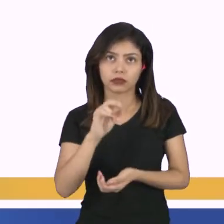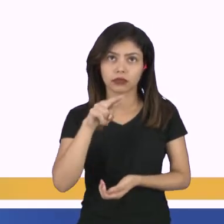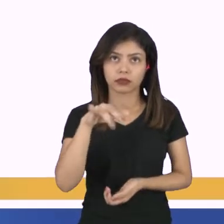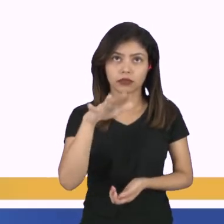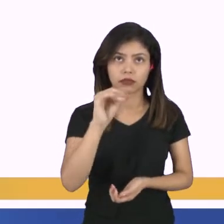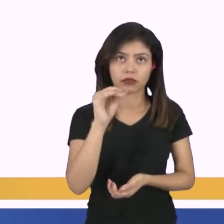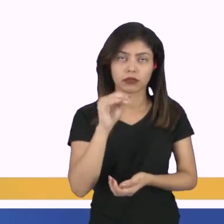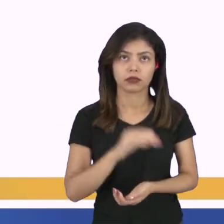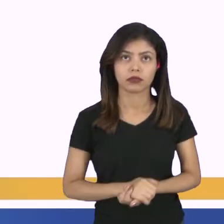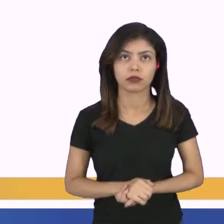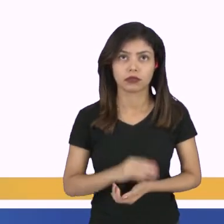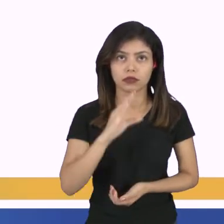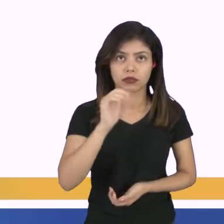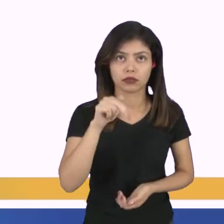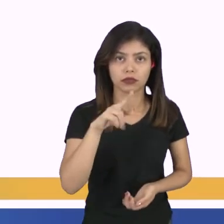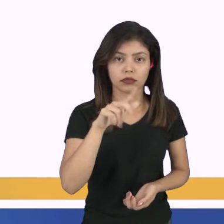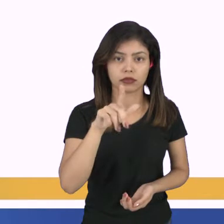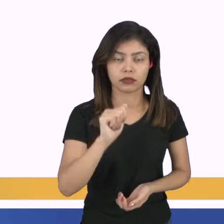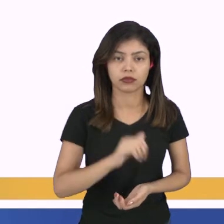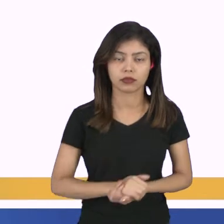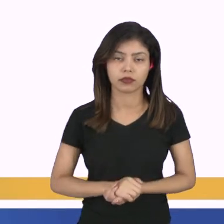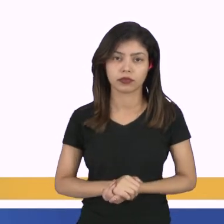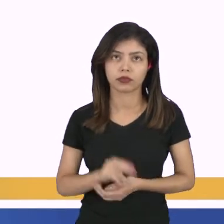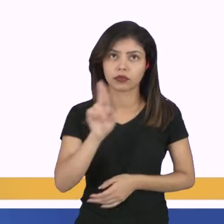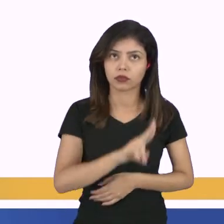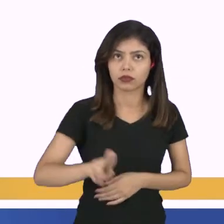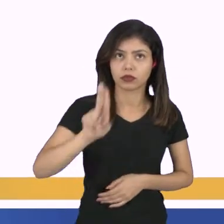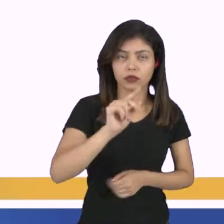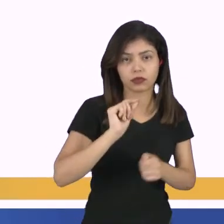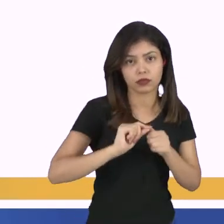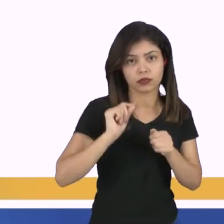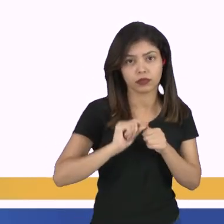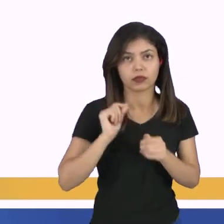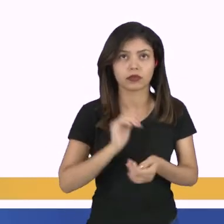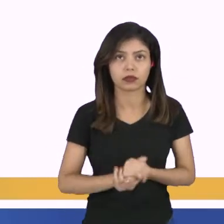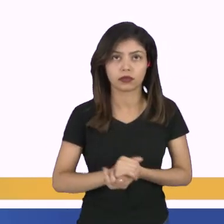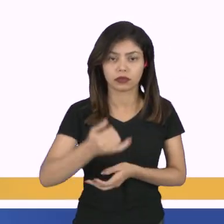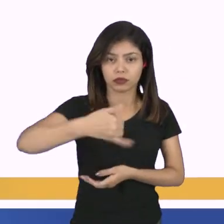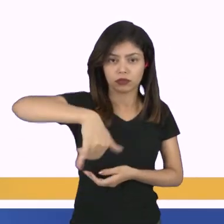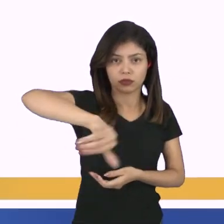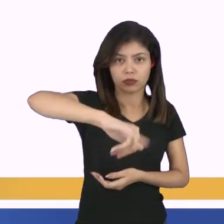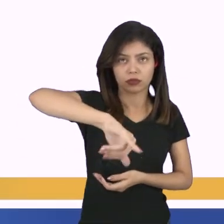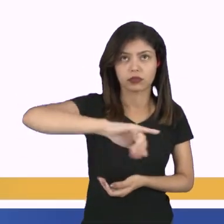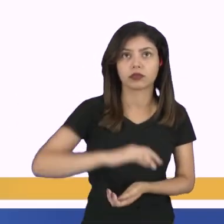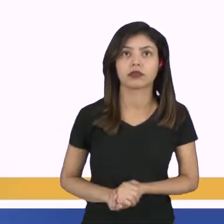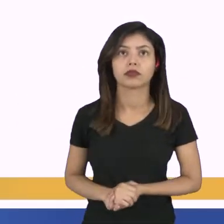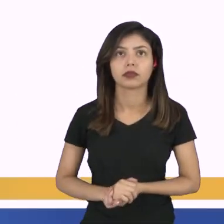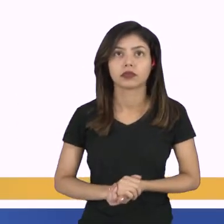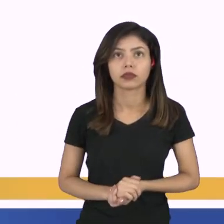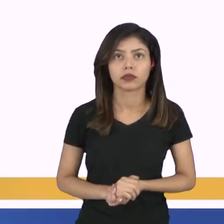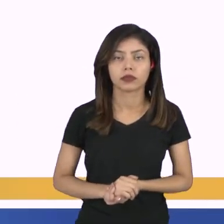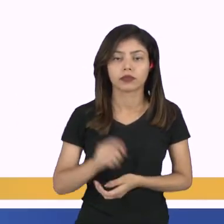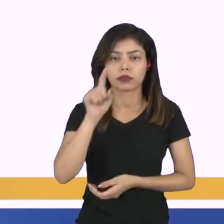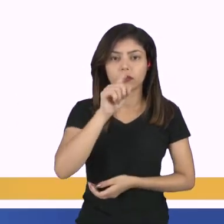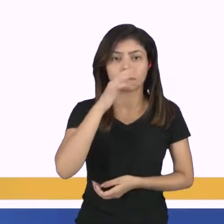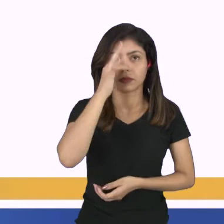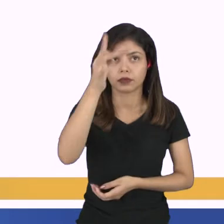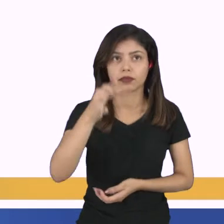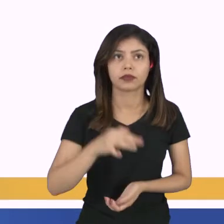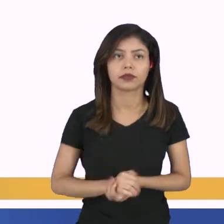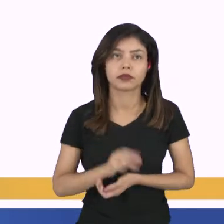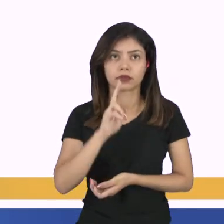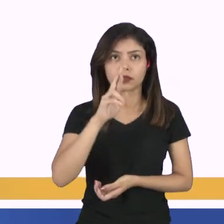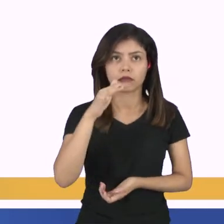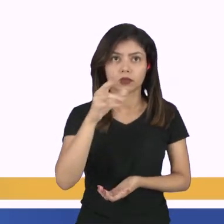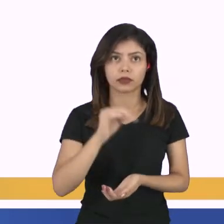canola, tá, gente? É uma espécie que é usada muito para fazer óleo, tá? O girassol, o trigo,